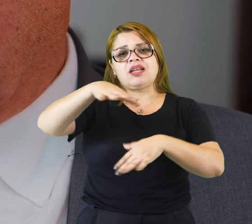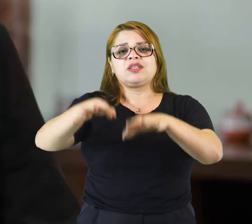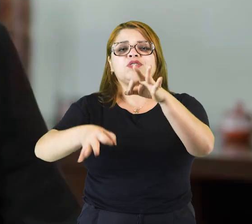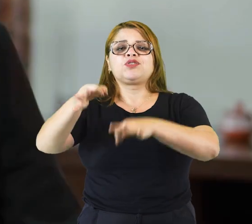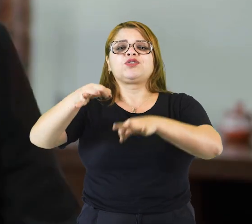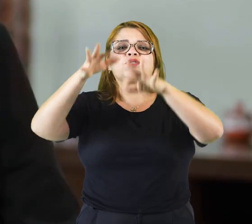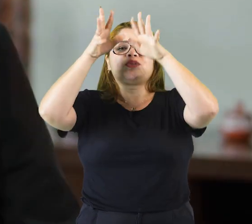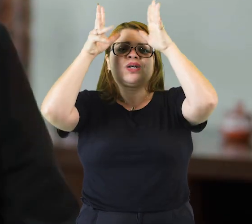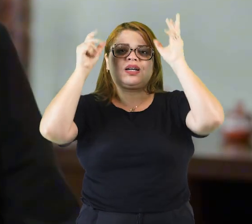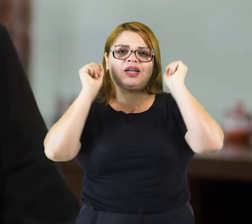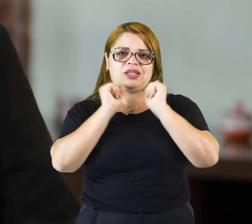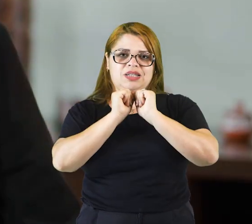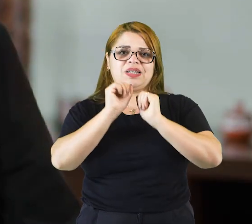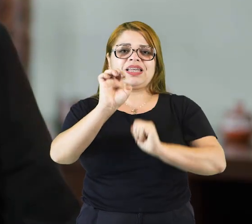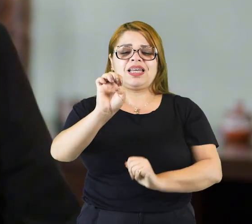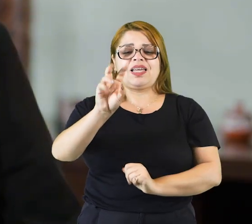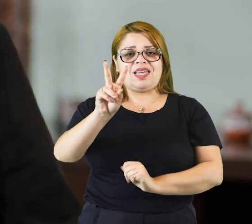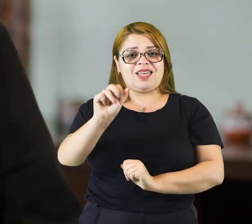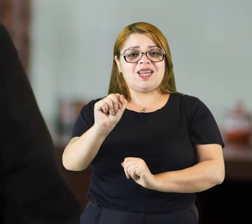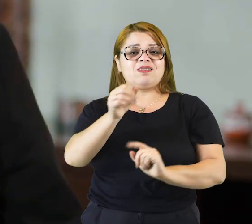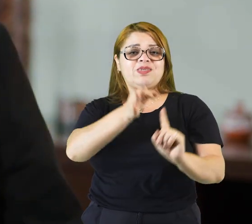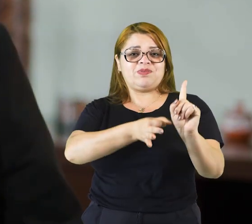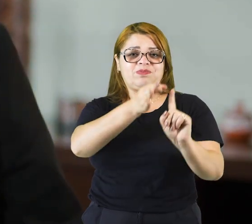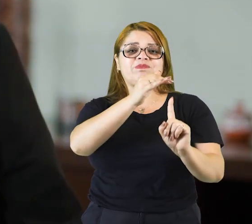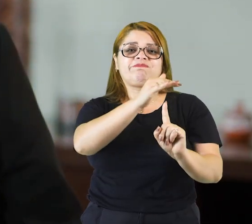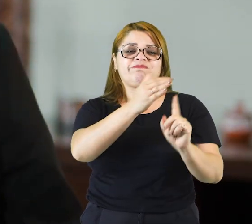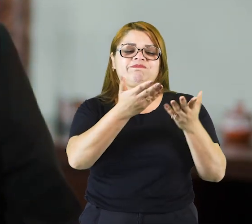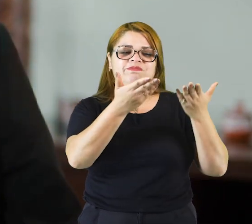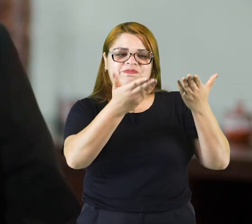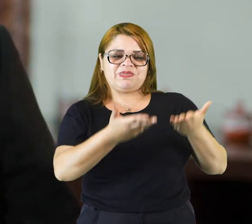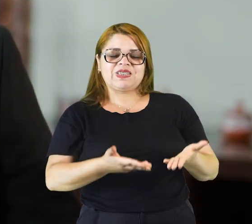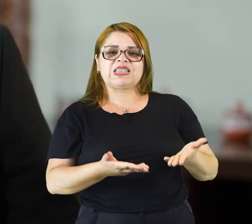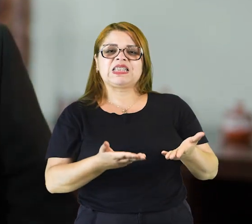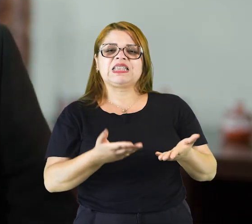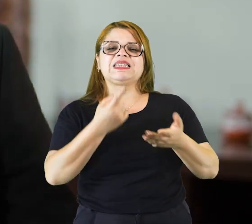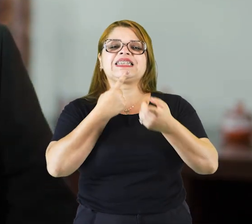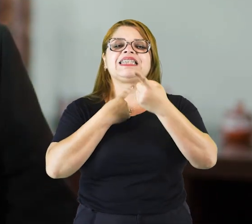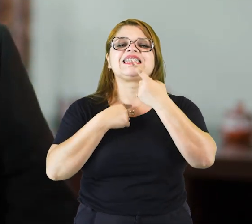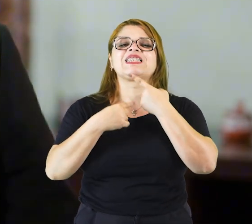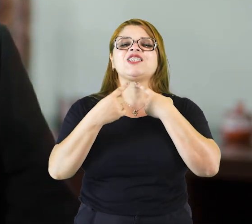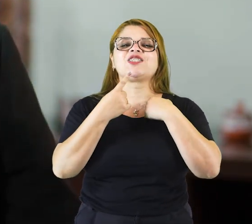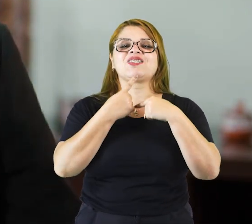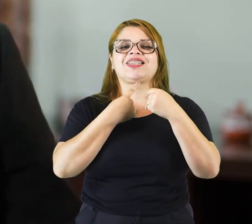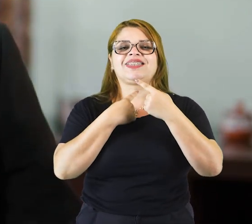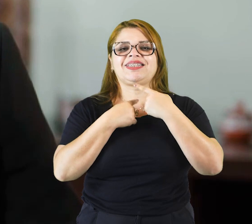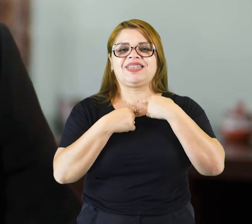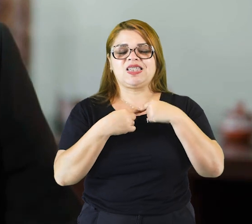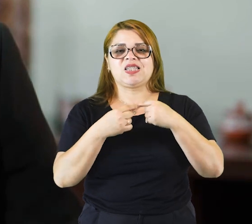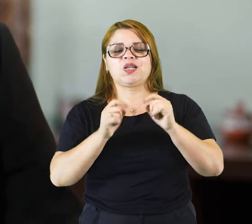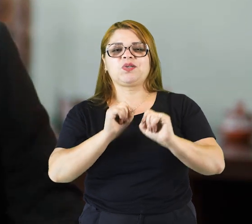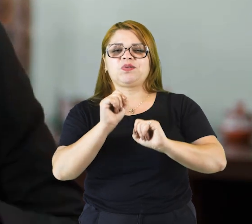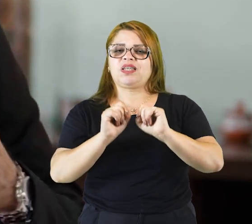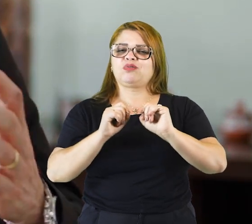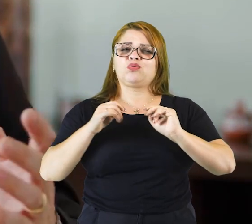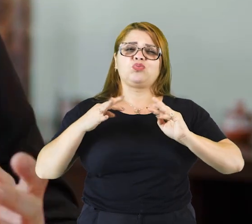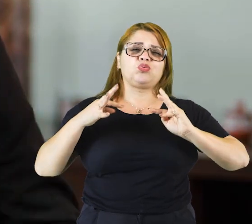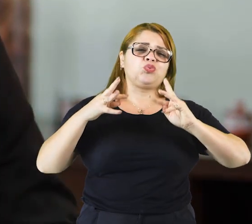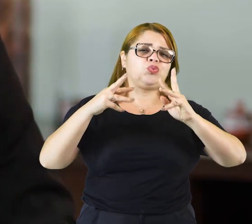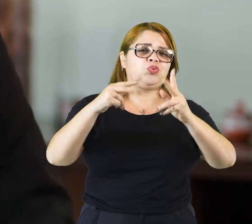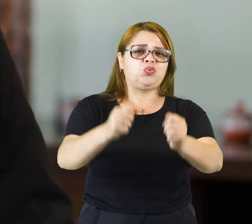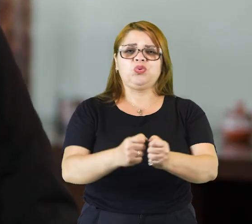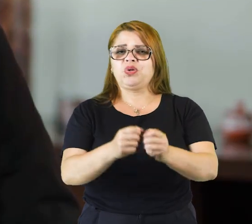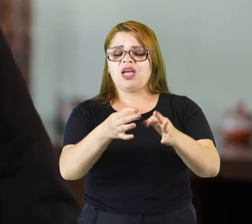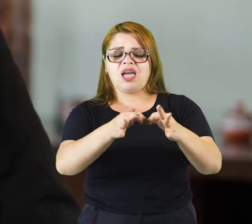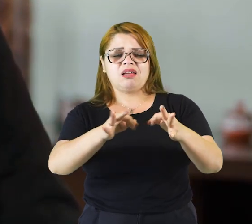Estado do Acre. Desembargadora Eva, eu quero desejar à senhora tudo que a vida